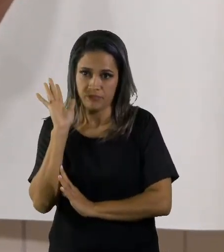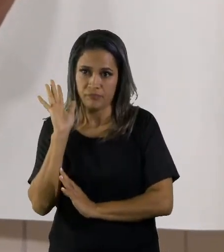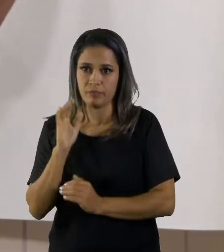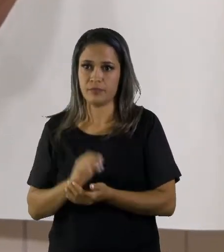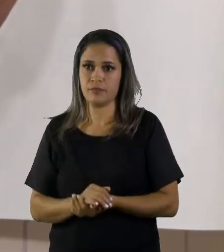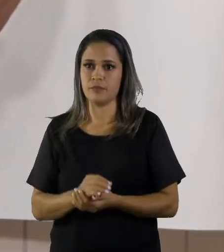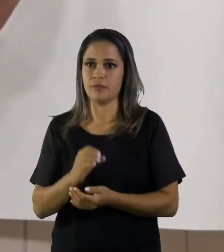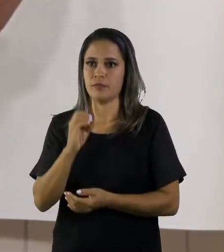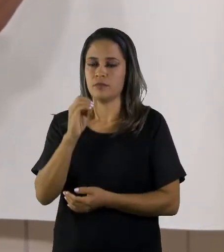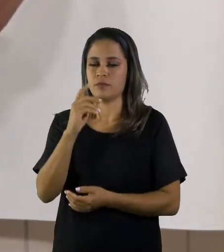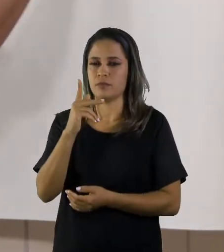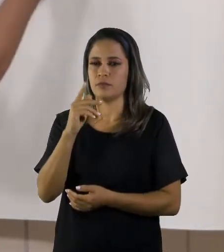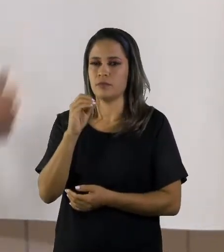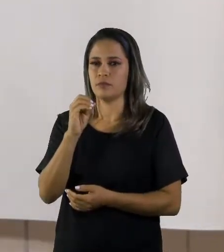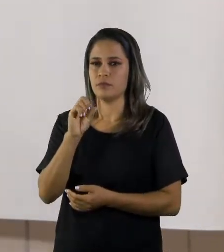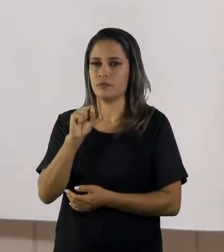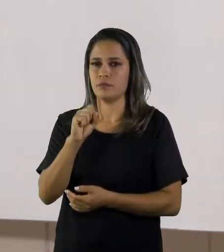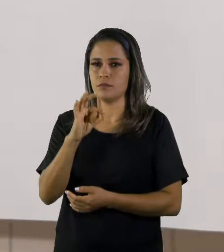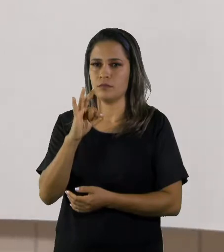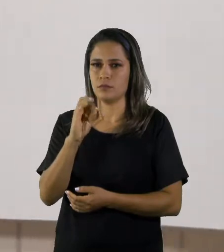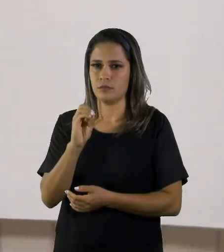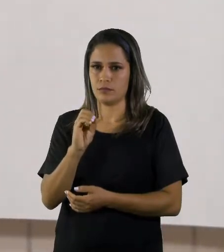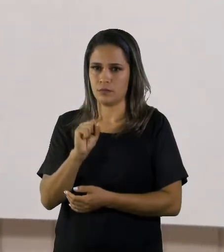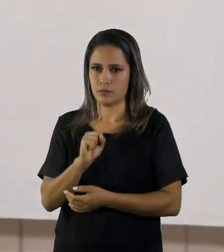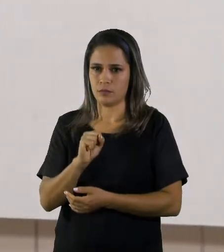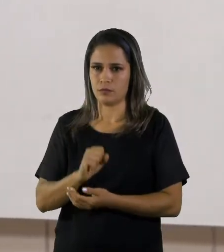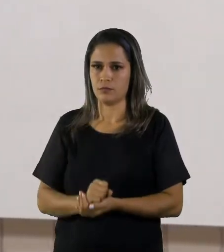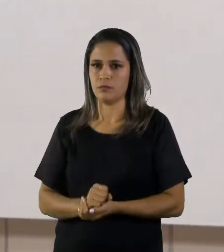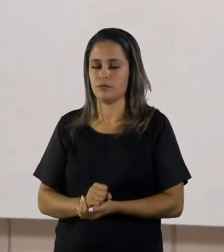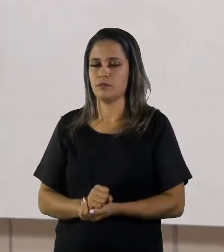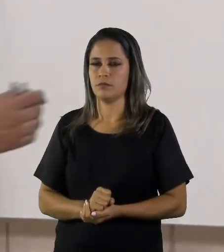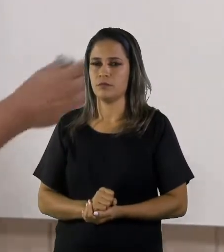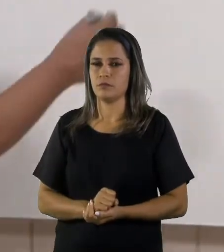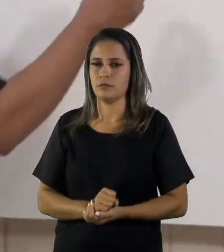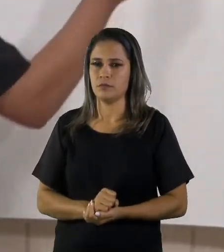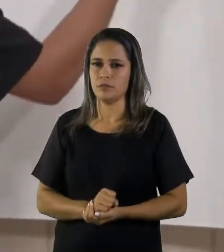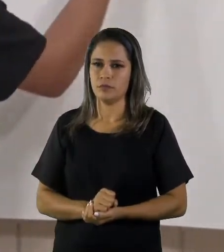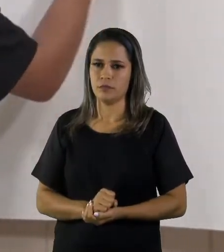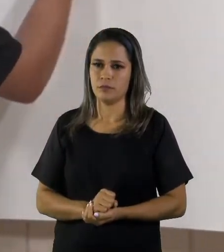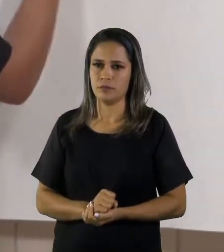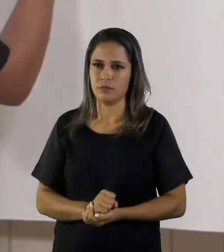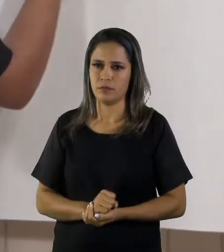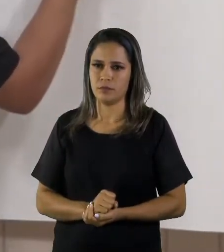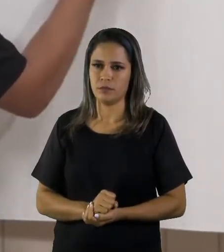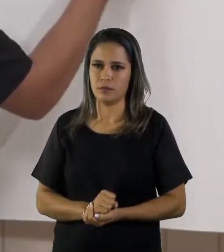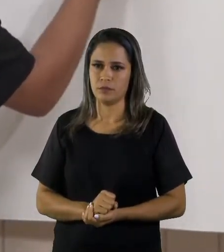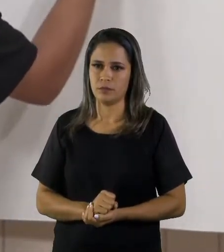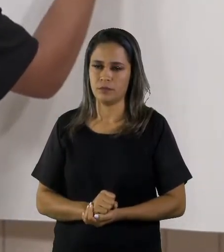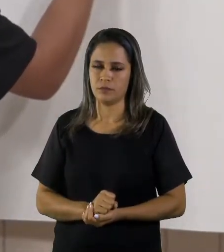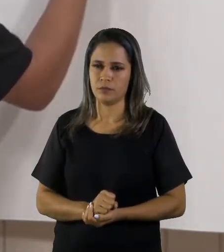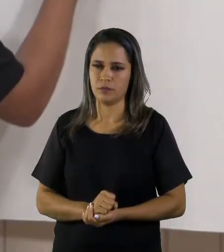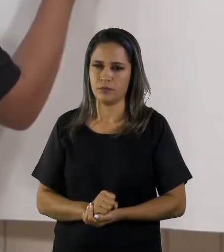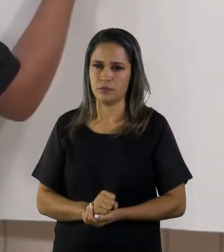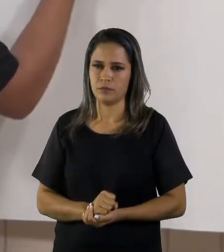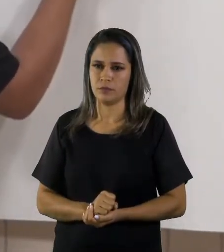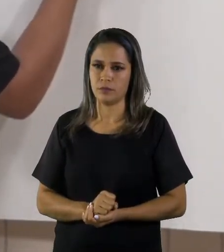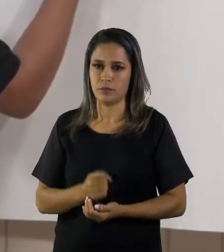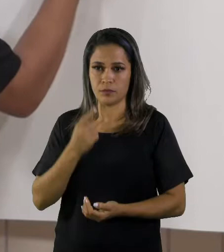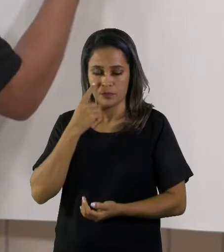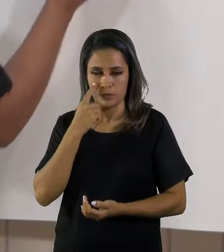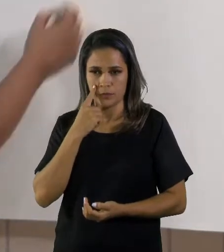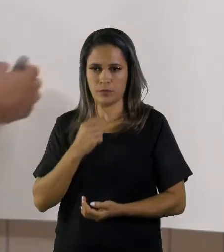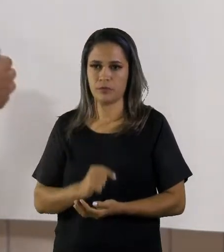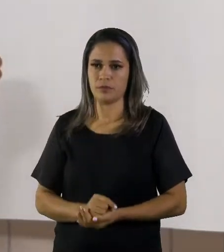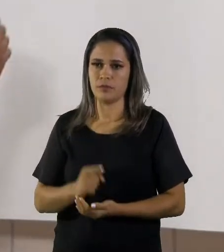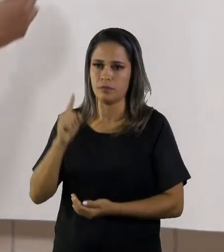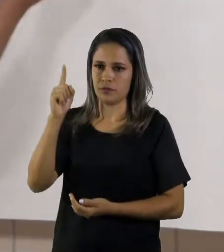ângulos opostos pelo vértice. Vamos anotar aqui de novo, nós já vimos na revisão,